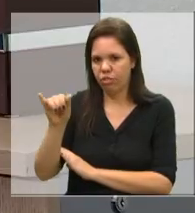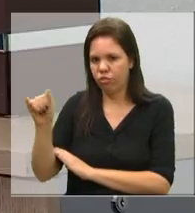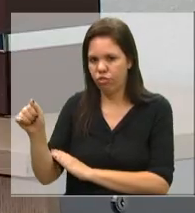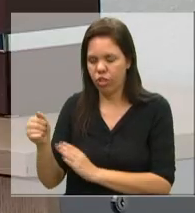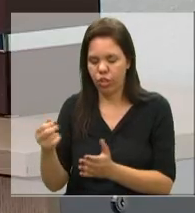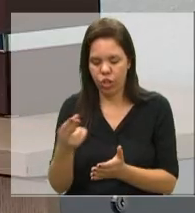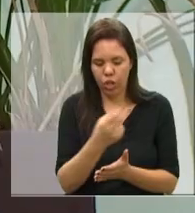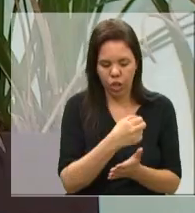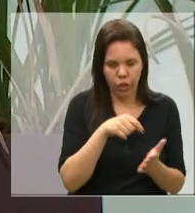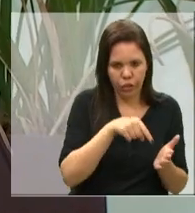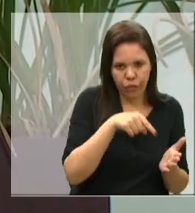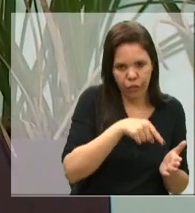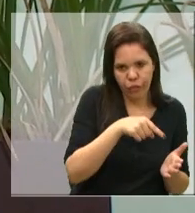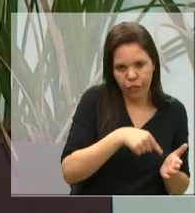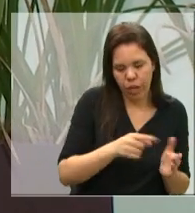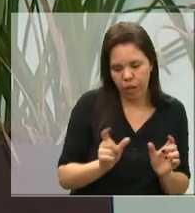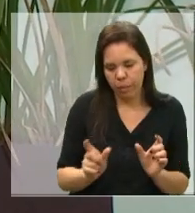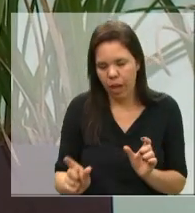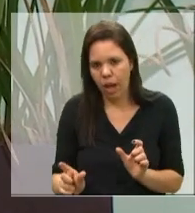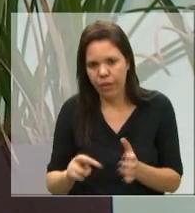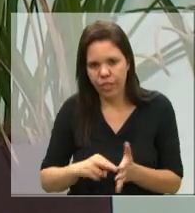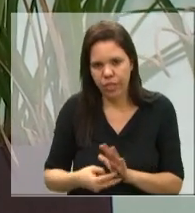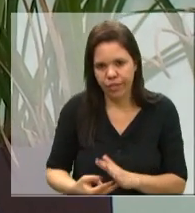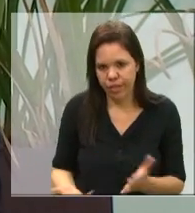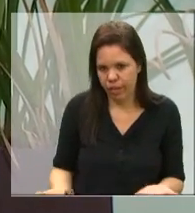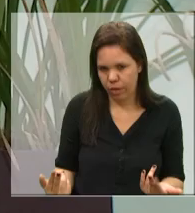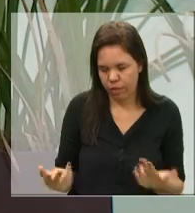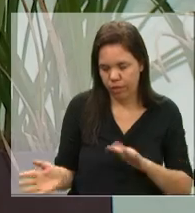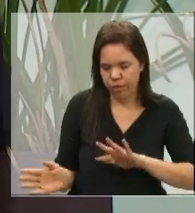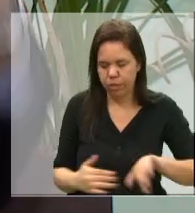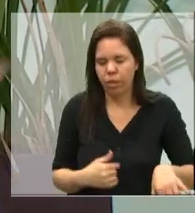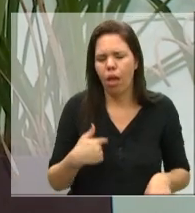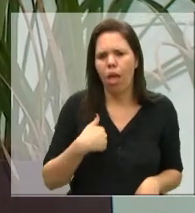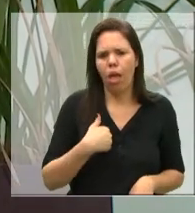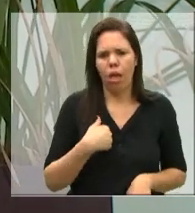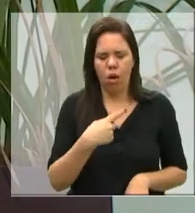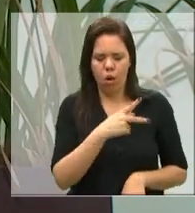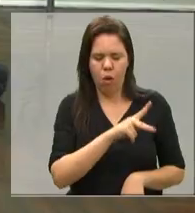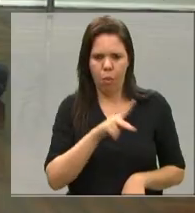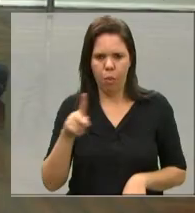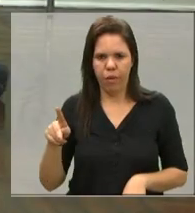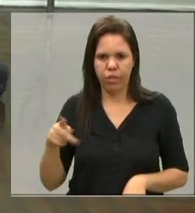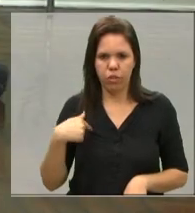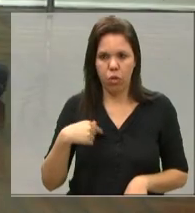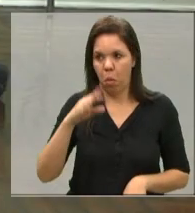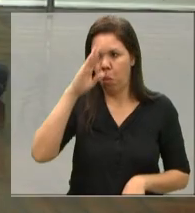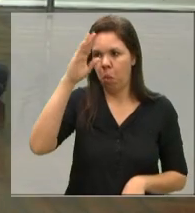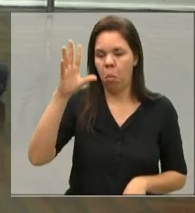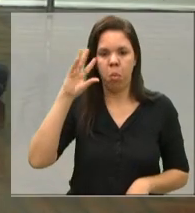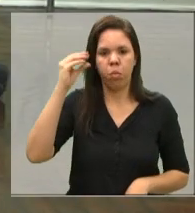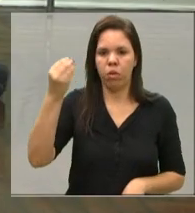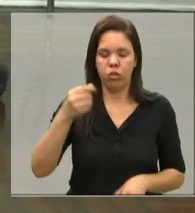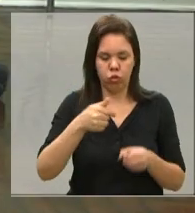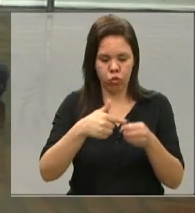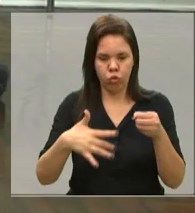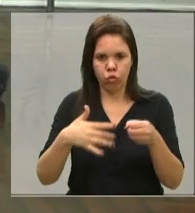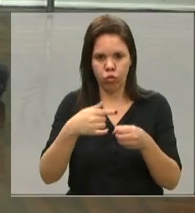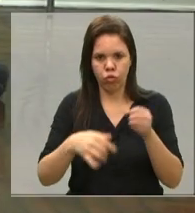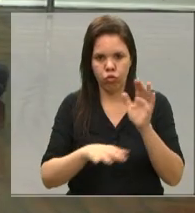figura do docente em crise, porque eu, como professor, não sou mais o cabedal de conhecimento. O Google